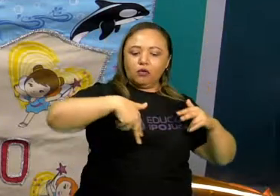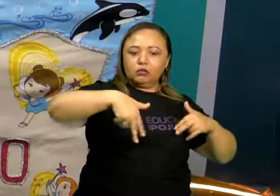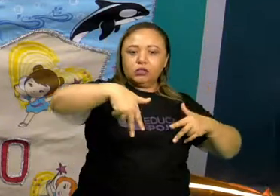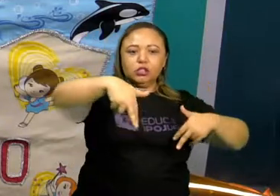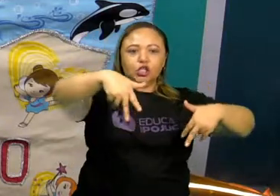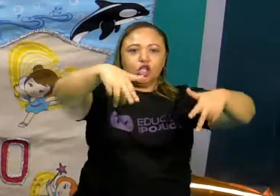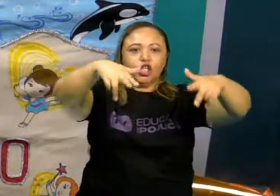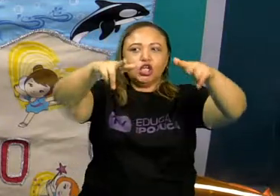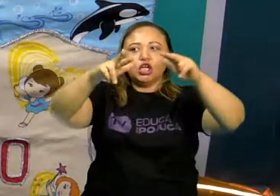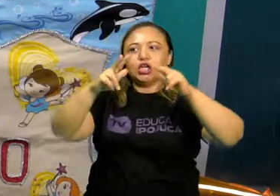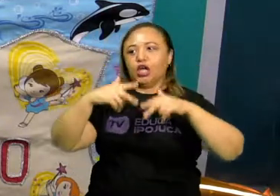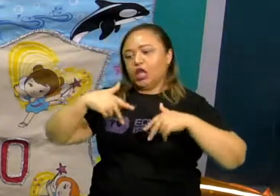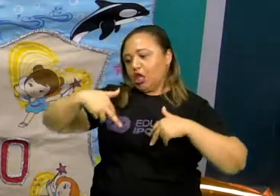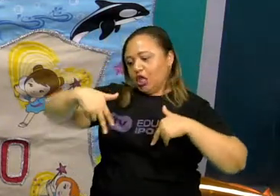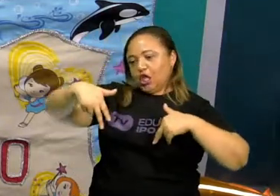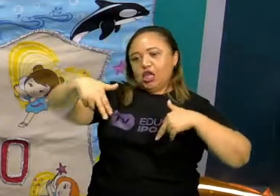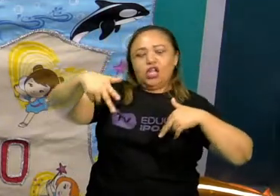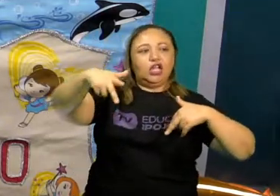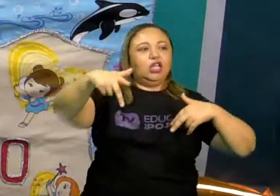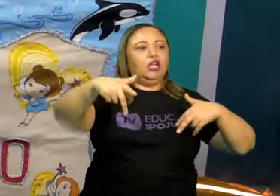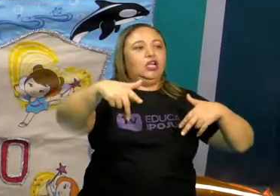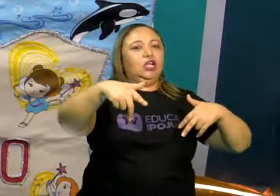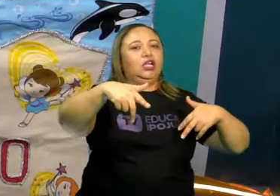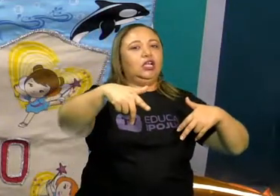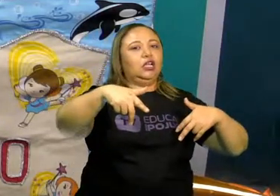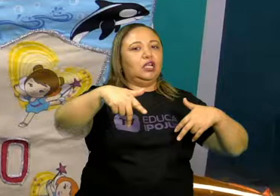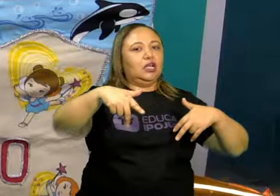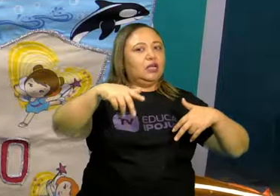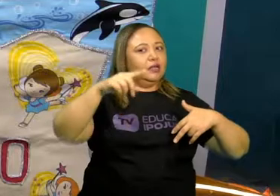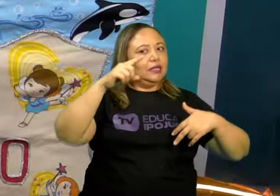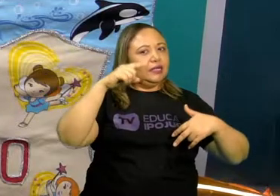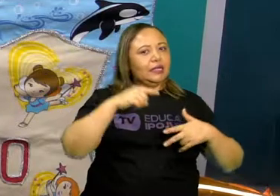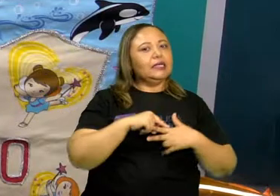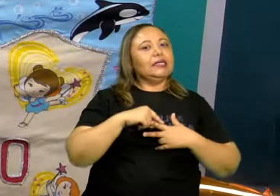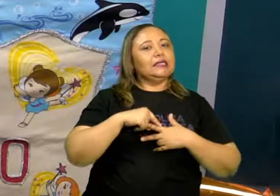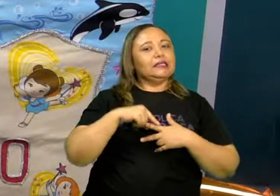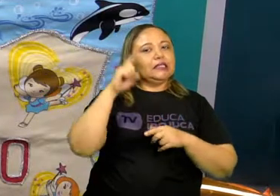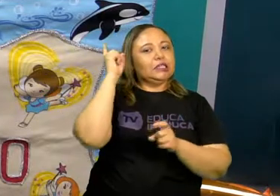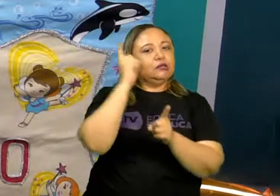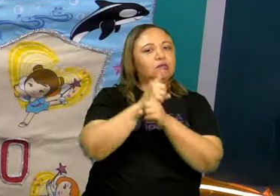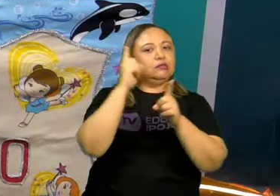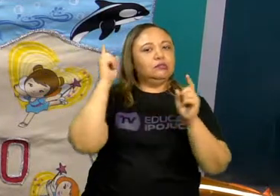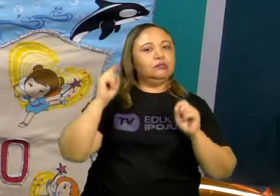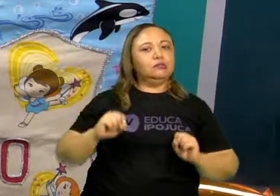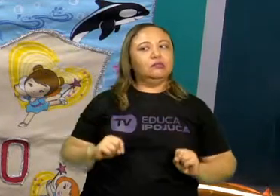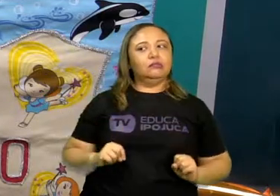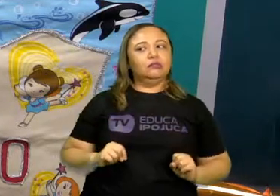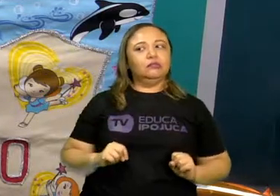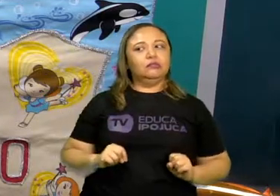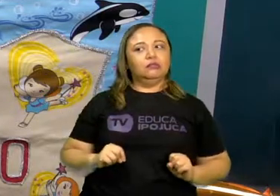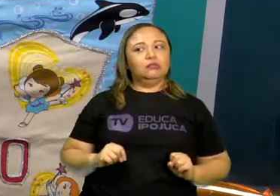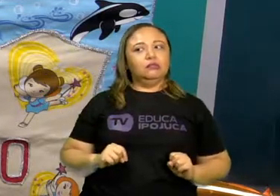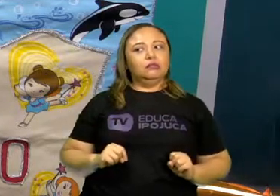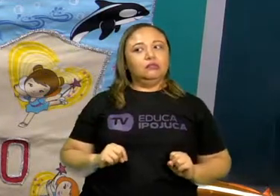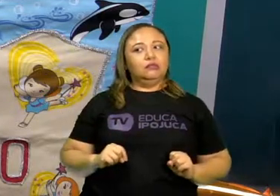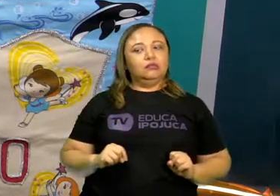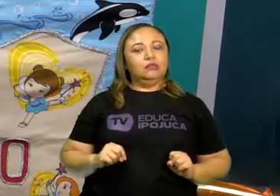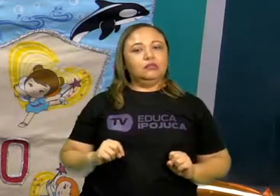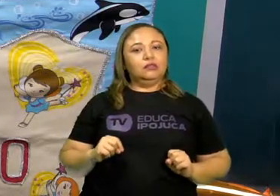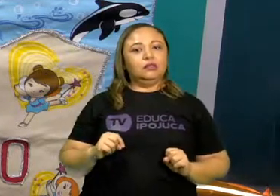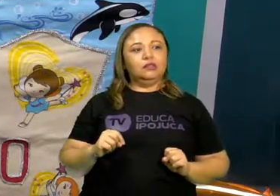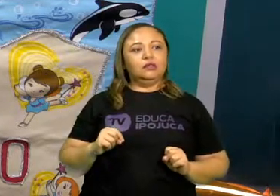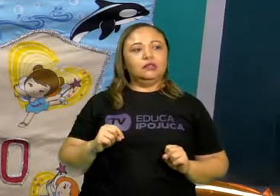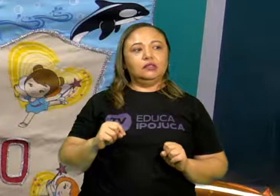andando, caminhando, caminhando. E tu não sabe o que ela encontrou? Pé de árvore. Não,